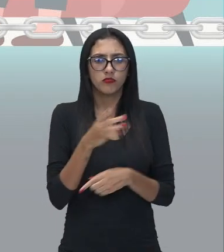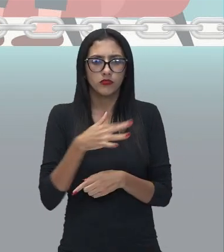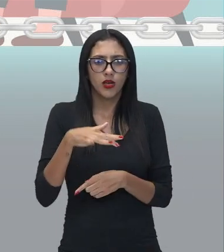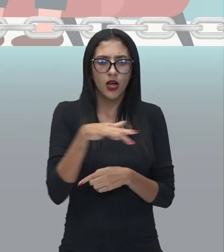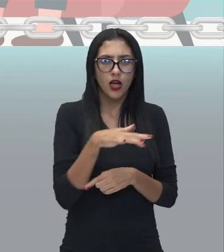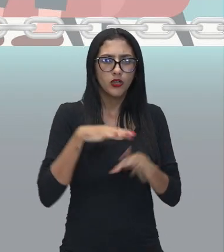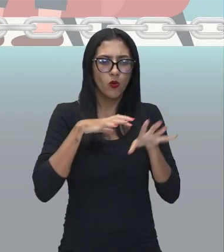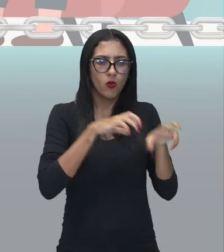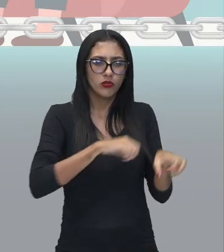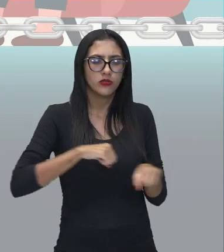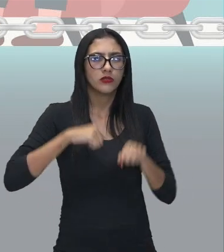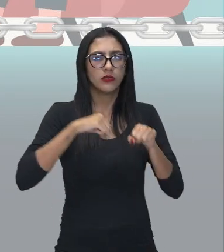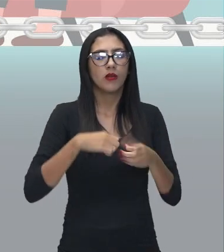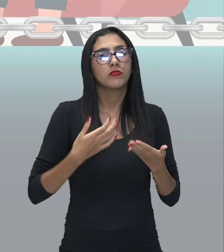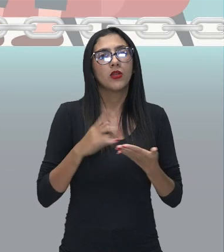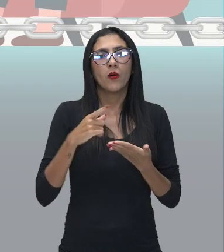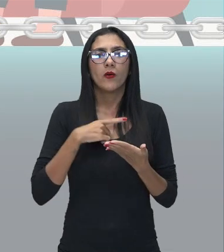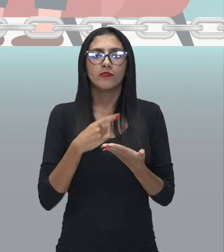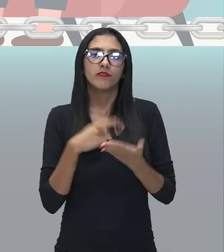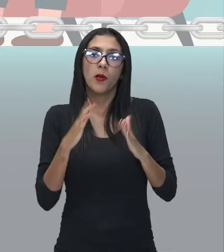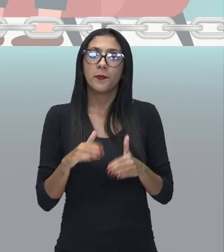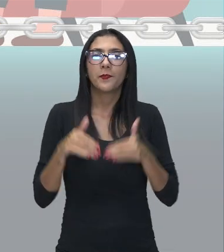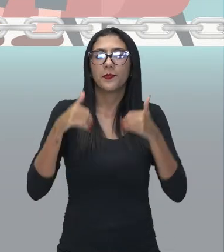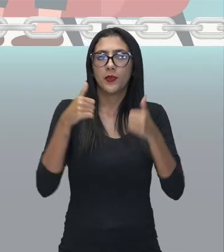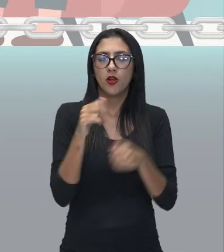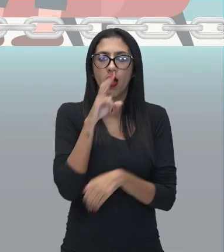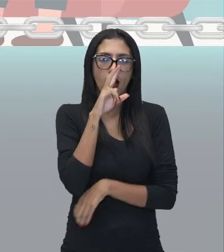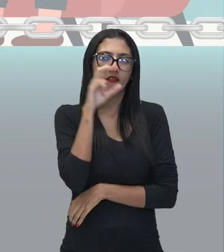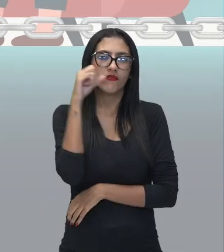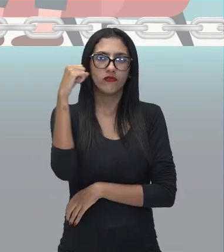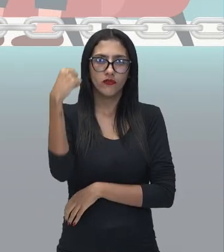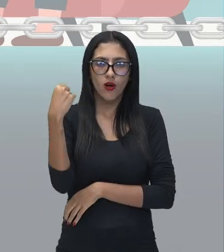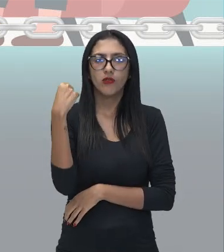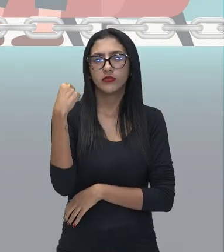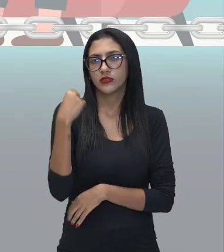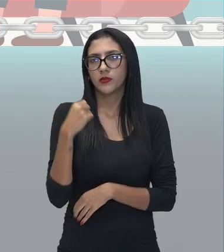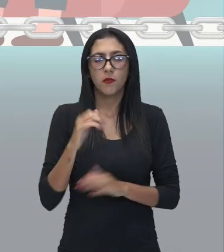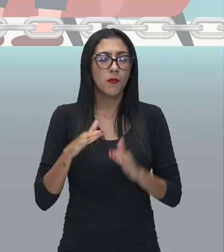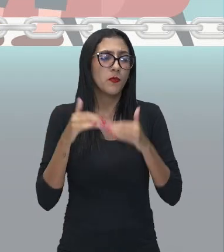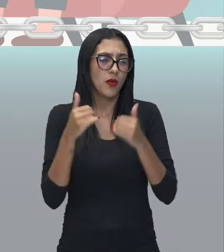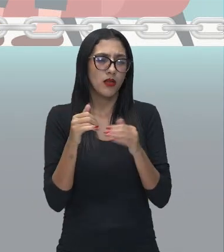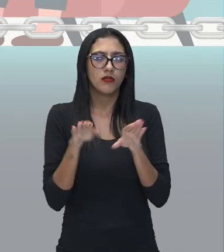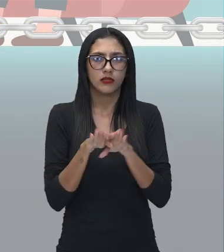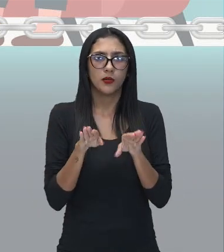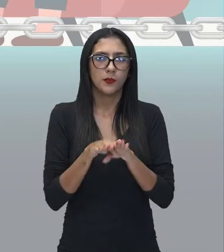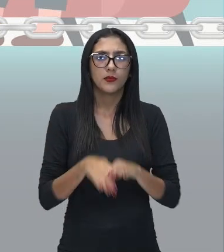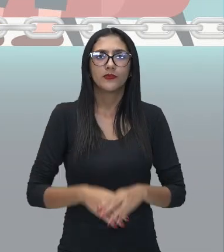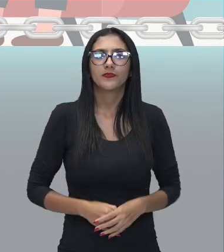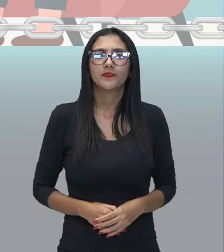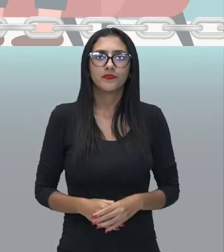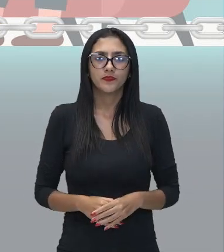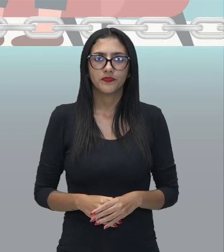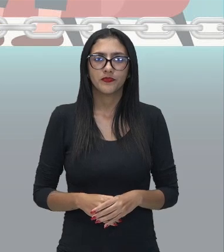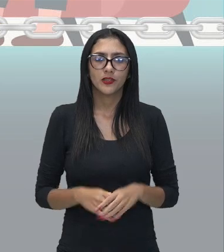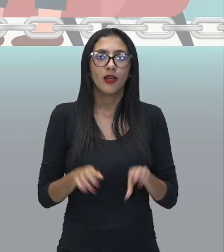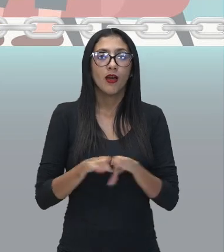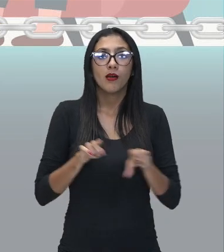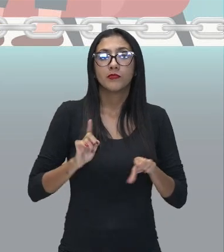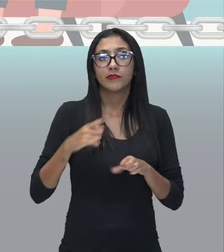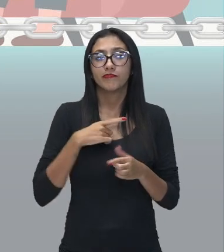eles teriam ali uma aptidão muito bem desenvolvida, uma força muito bem desenvolvida. Mas aí veio a